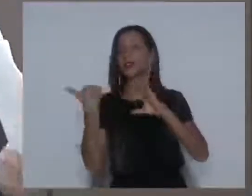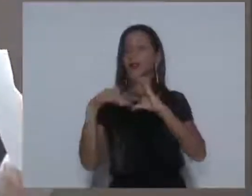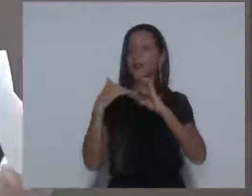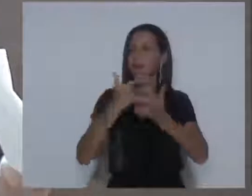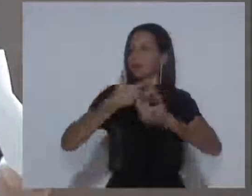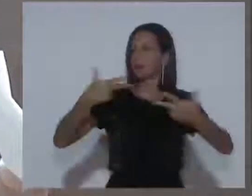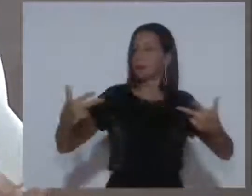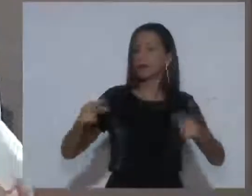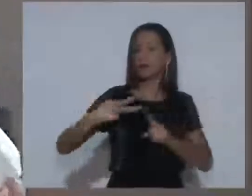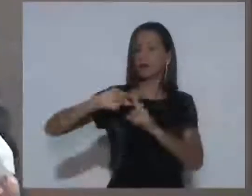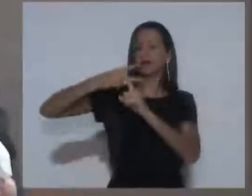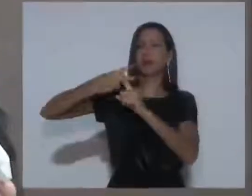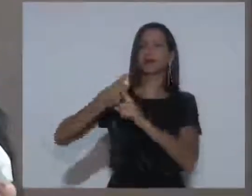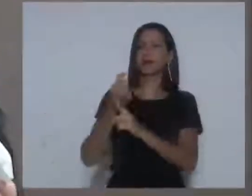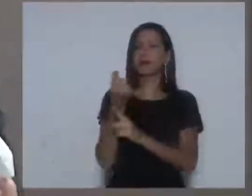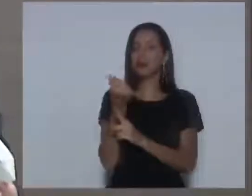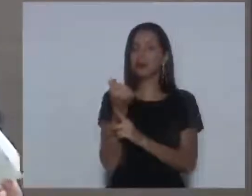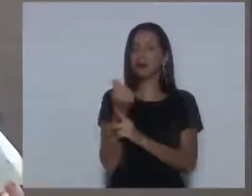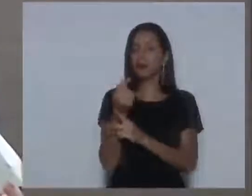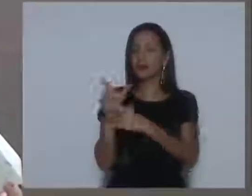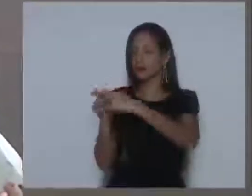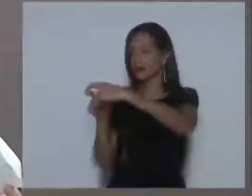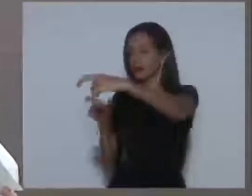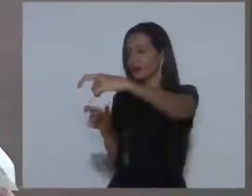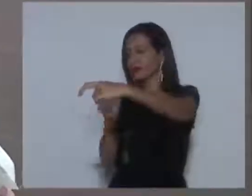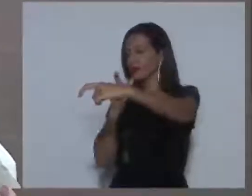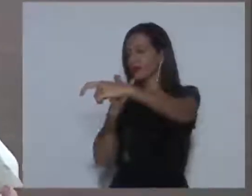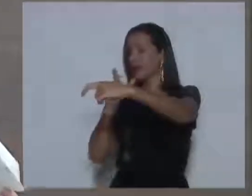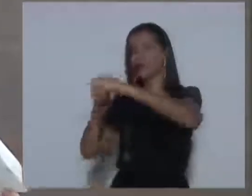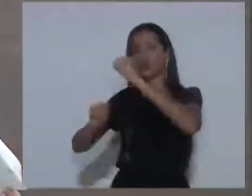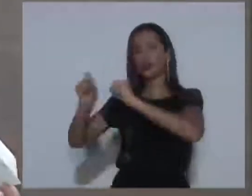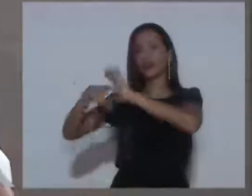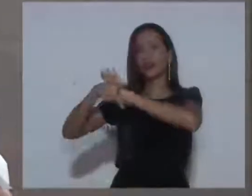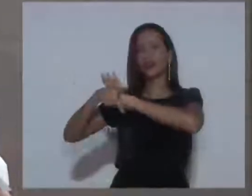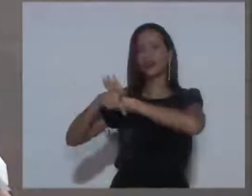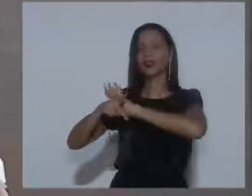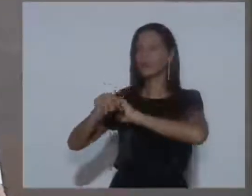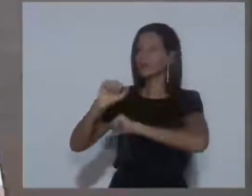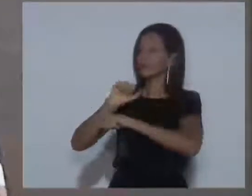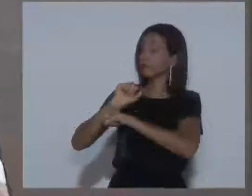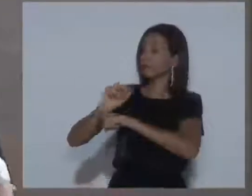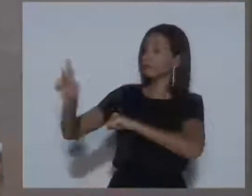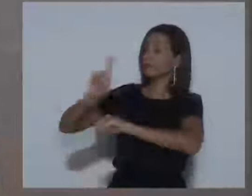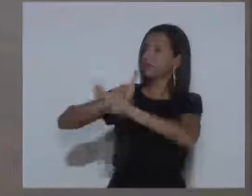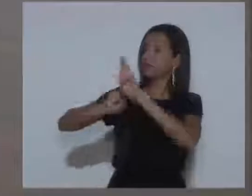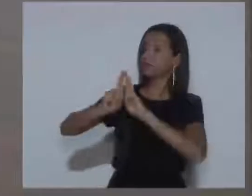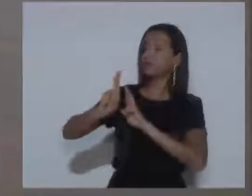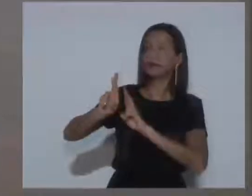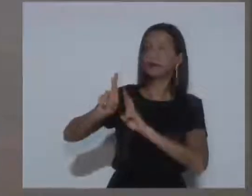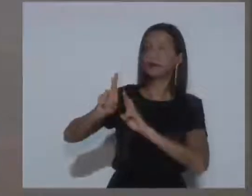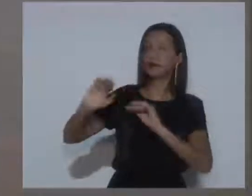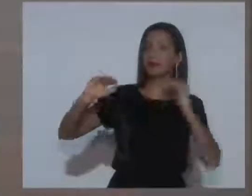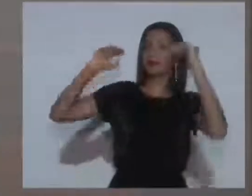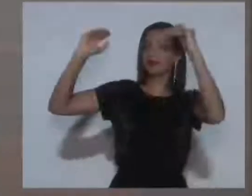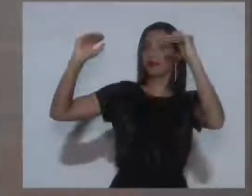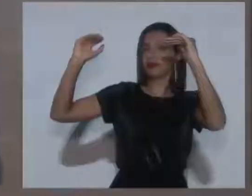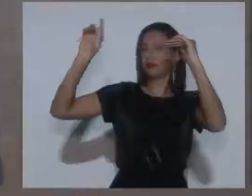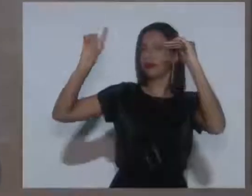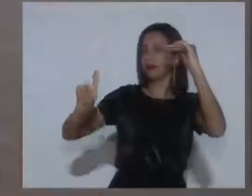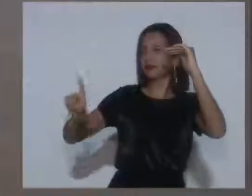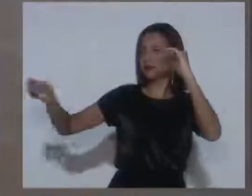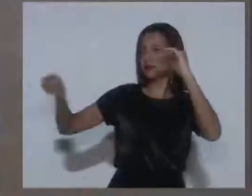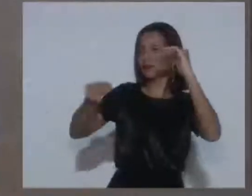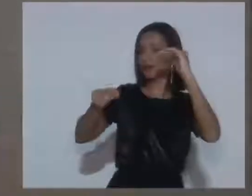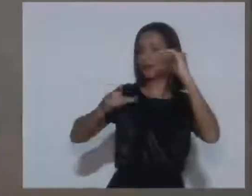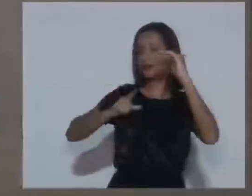não é normal, né? Inclusive, eu espero uma resposta mais convincente da autarquia em relação a essa questão